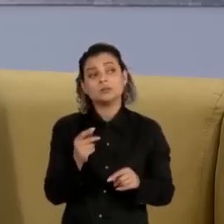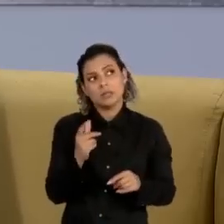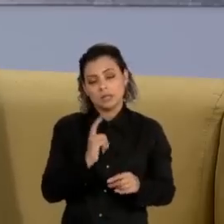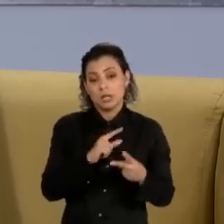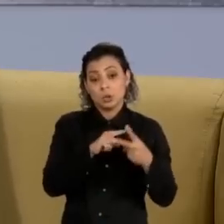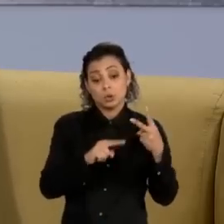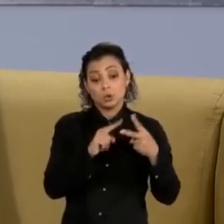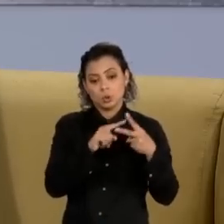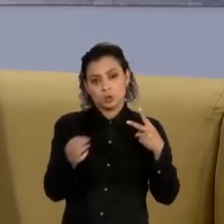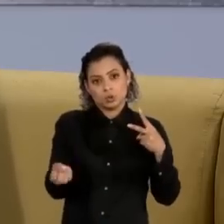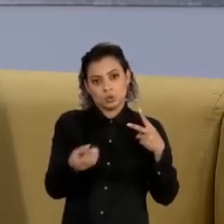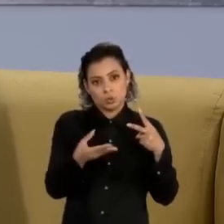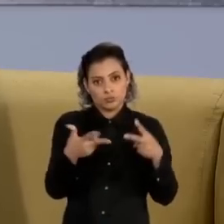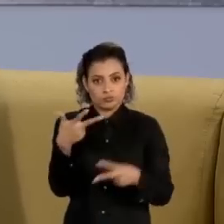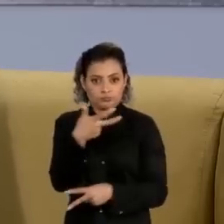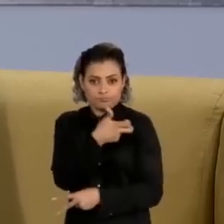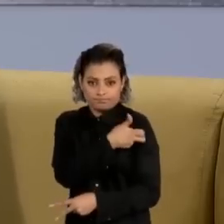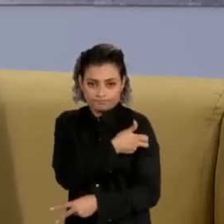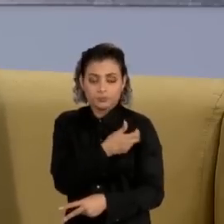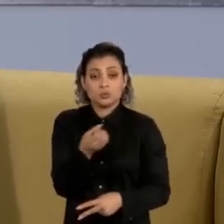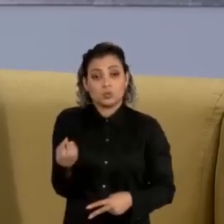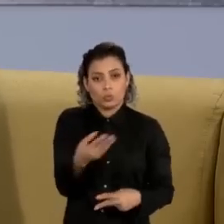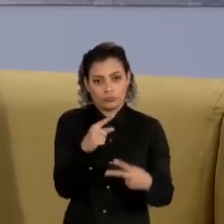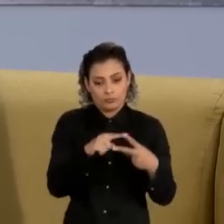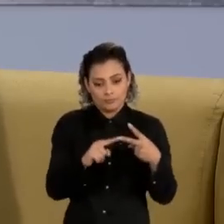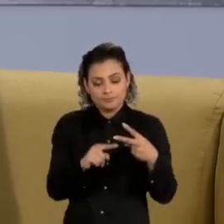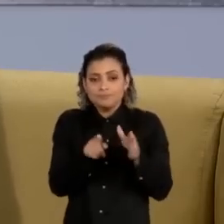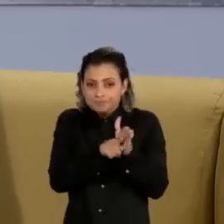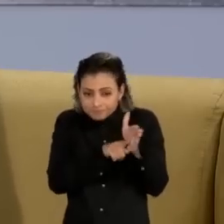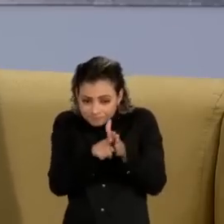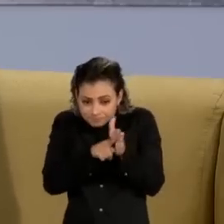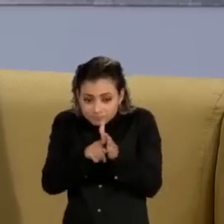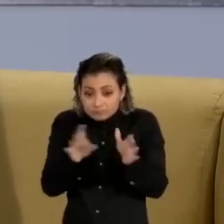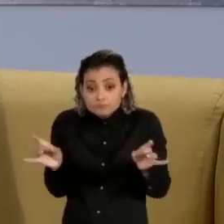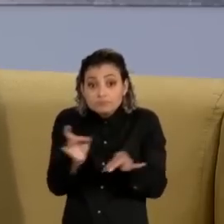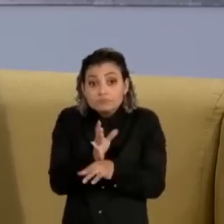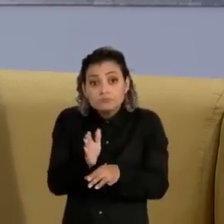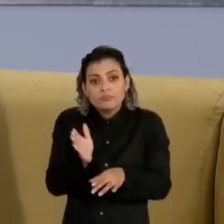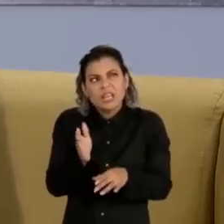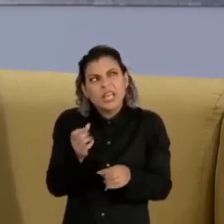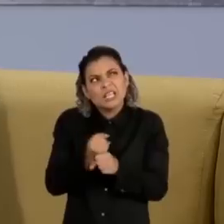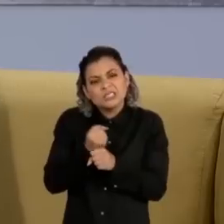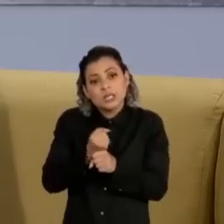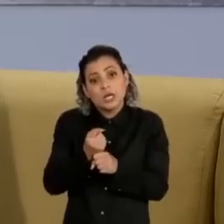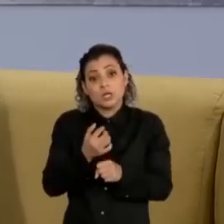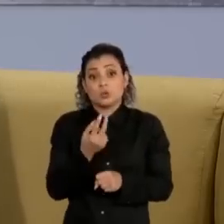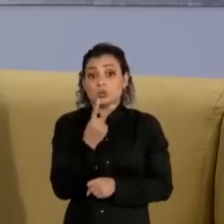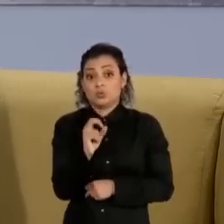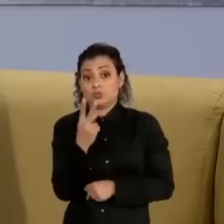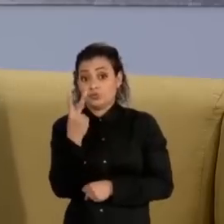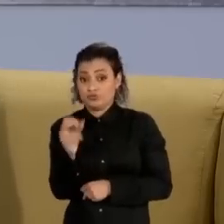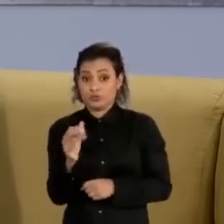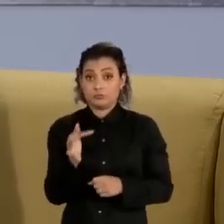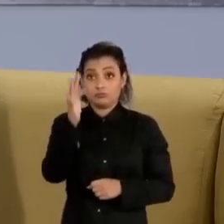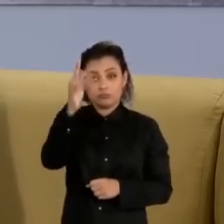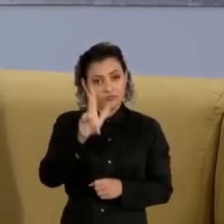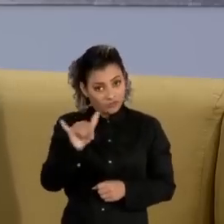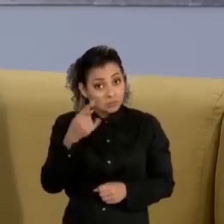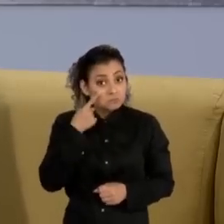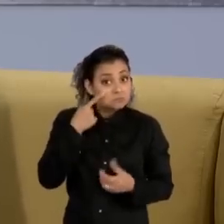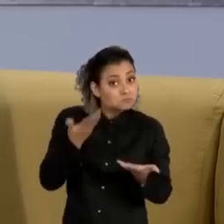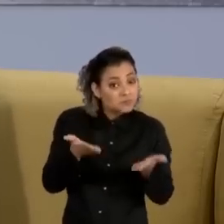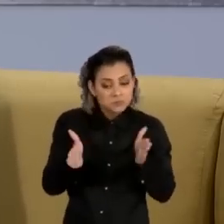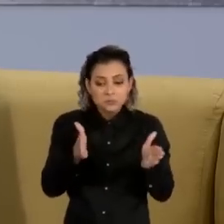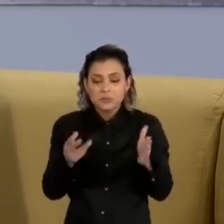novos produtos terem seus estudos concluídos entre este ano e o próximo ano. E eu prevejo que